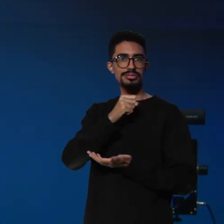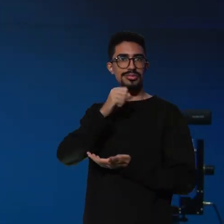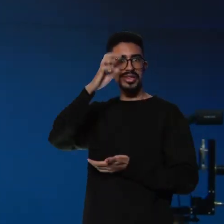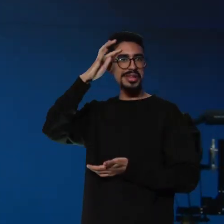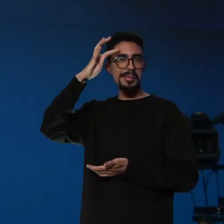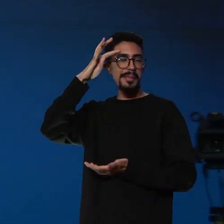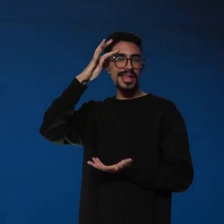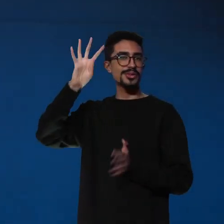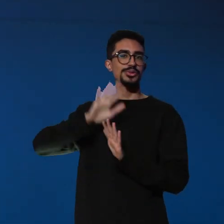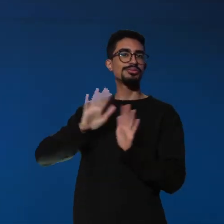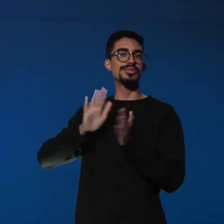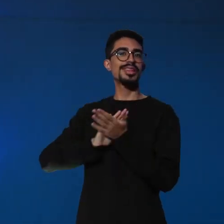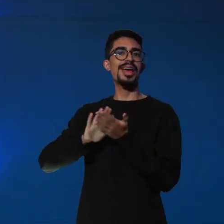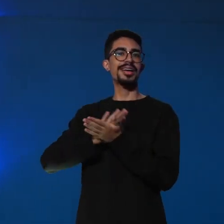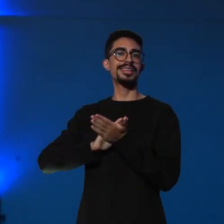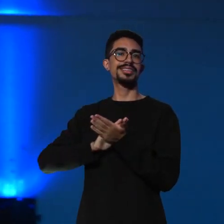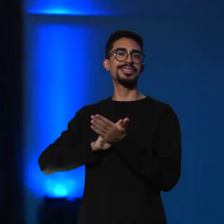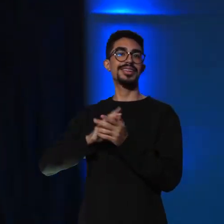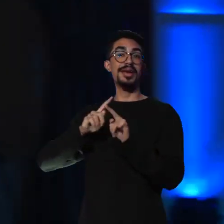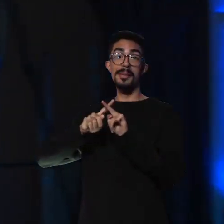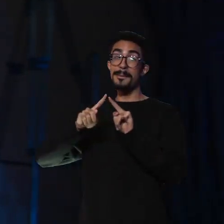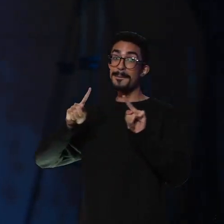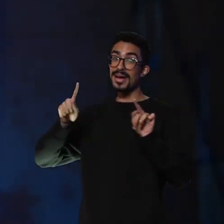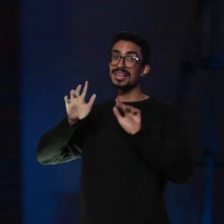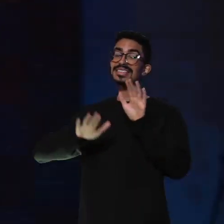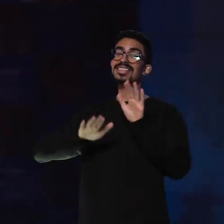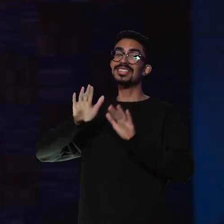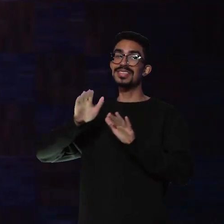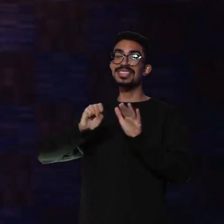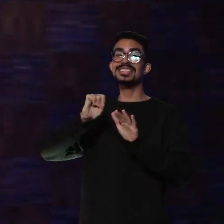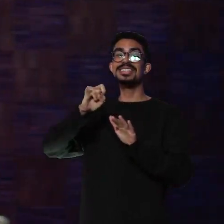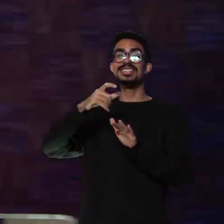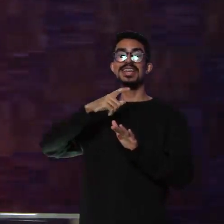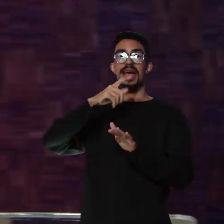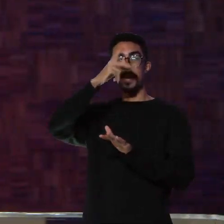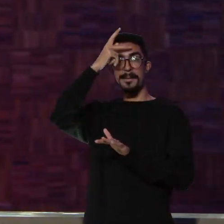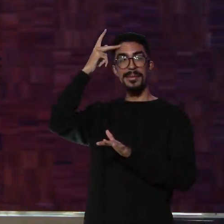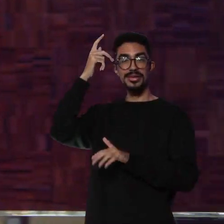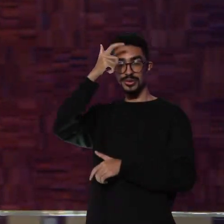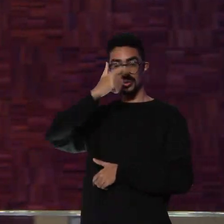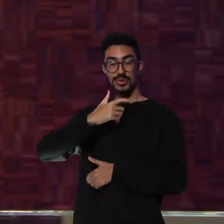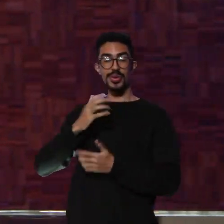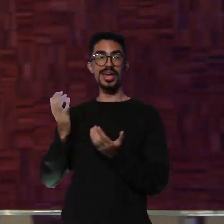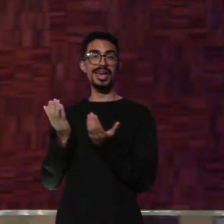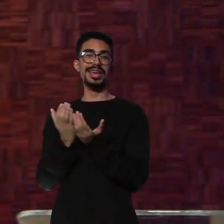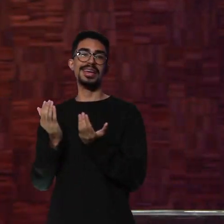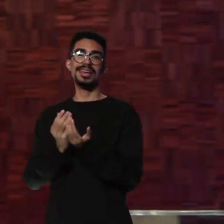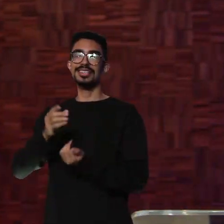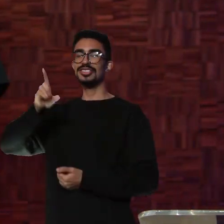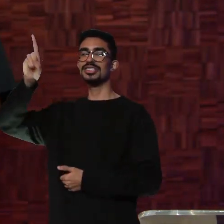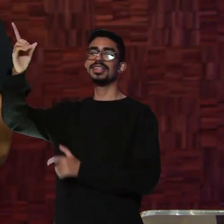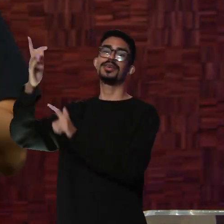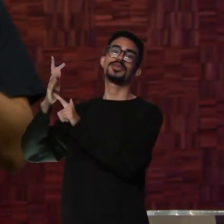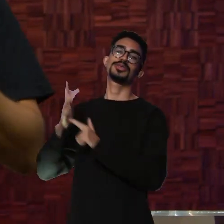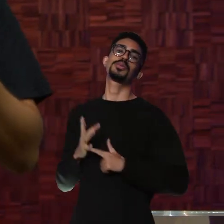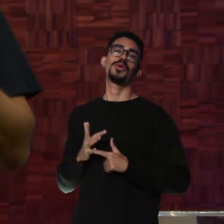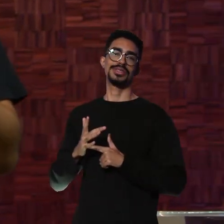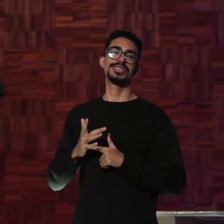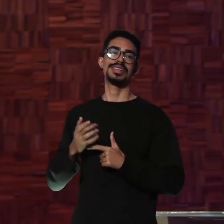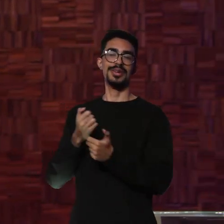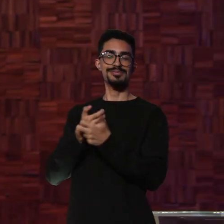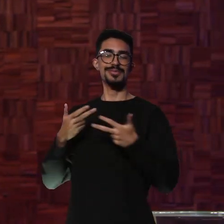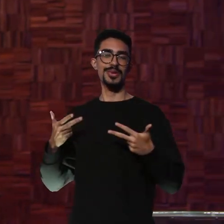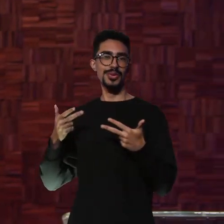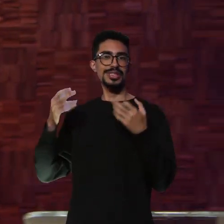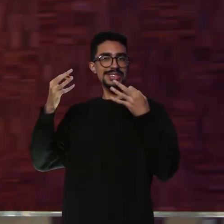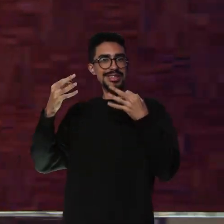falado, ele já tinha sido ungido, ele ia ser rei, era uma questão de tempo e Deus ia fazer todo o processo, o trabalho. Ele não